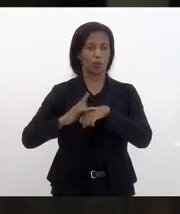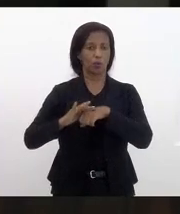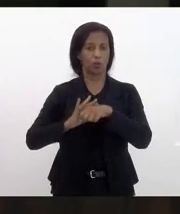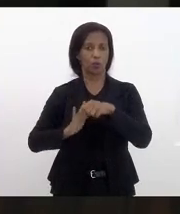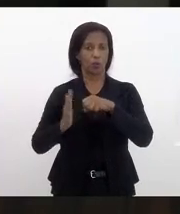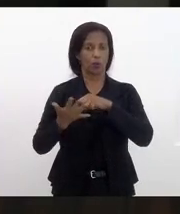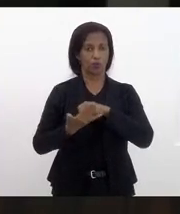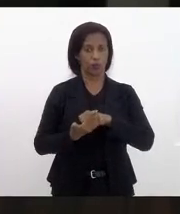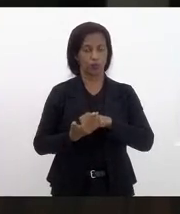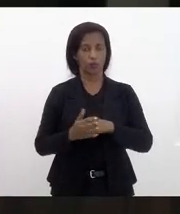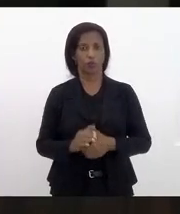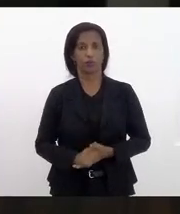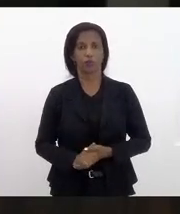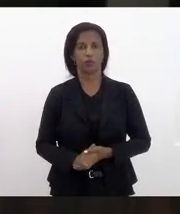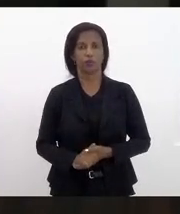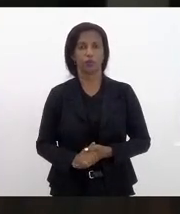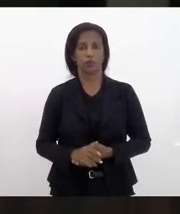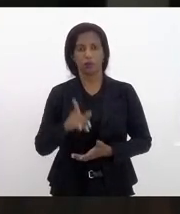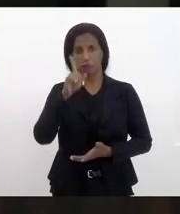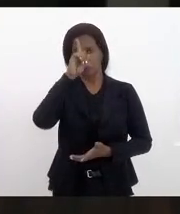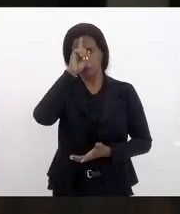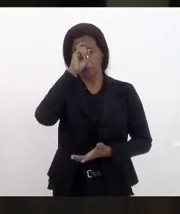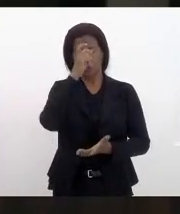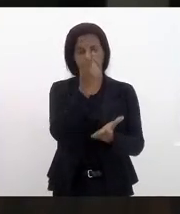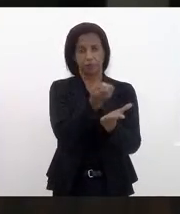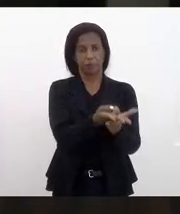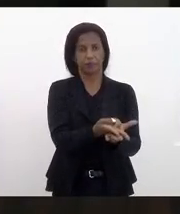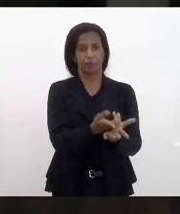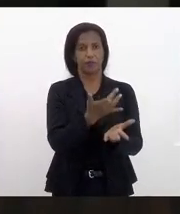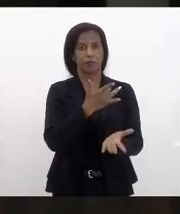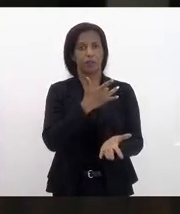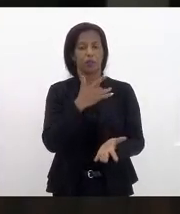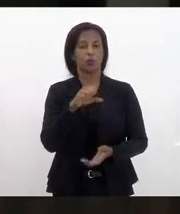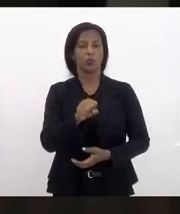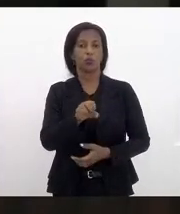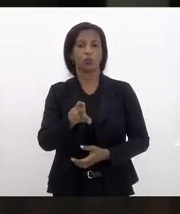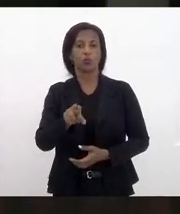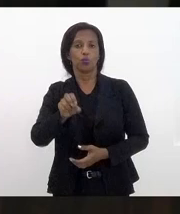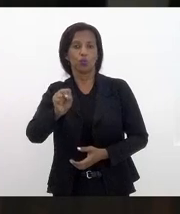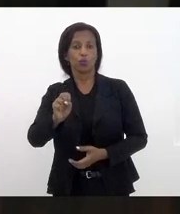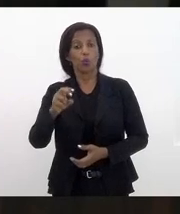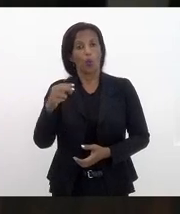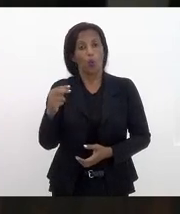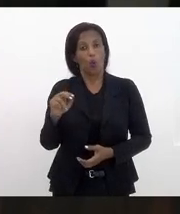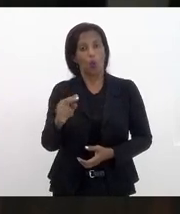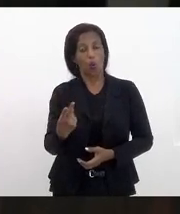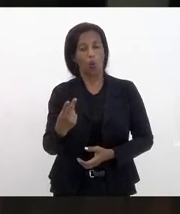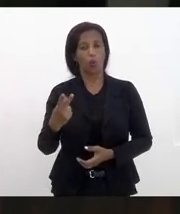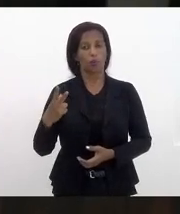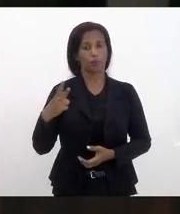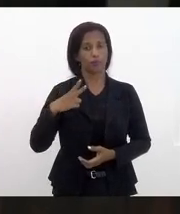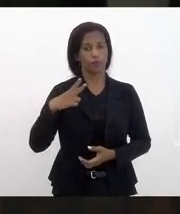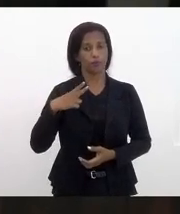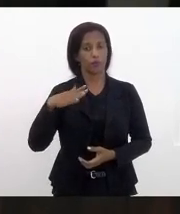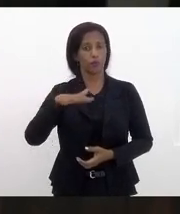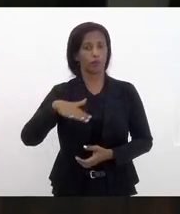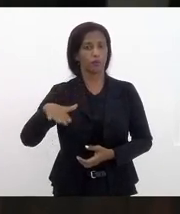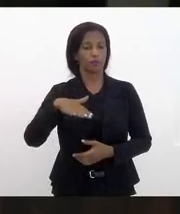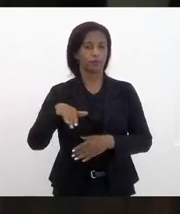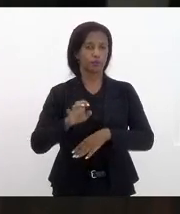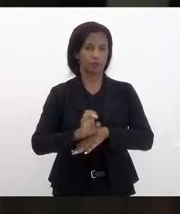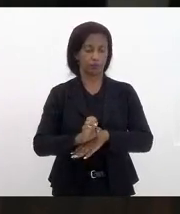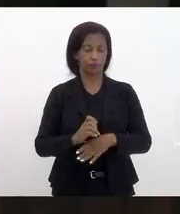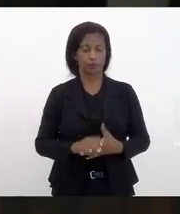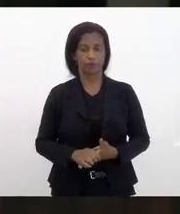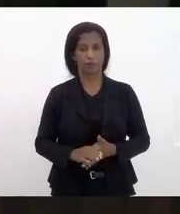a COVID-19, e internados em unidades de saúde da rede pública ou privada, no âmbito do Estado do Rio de Janeiro.